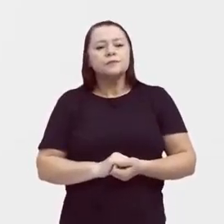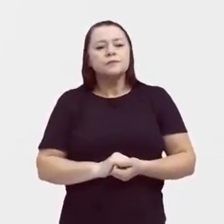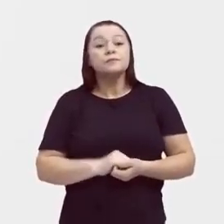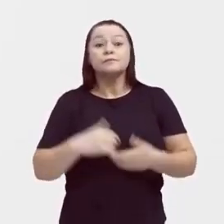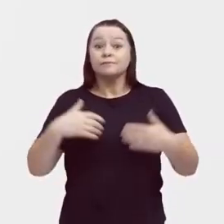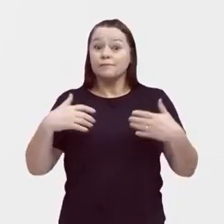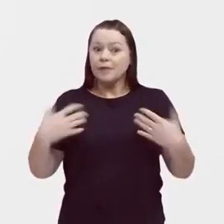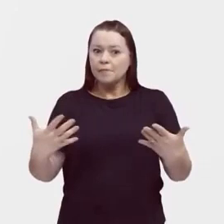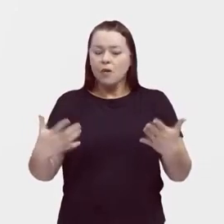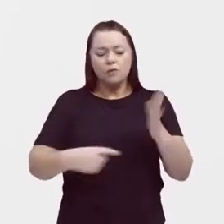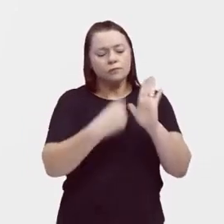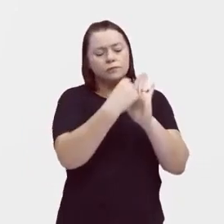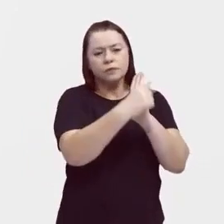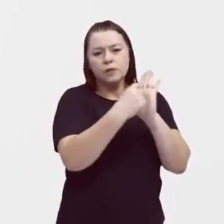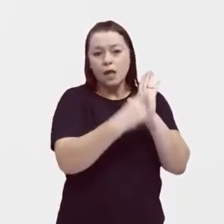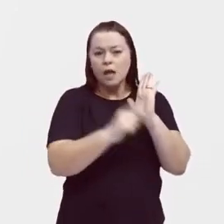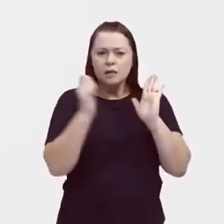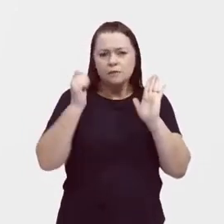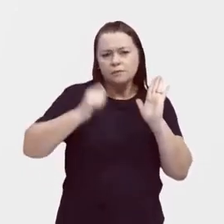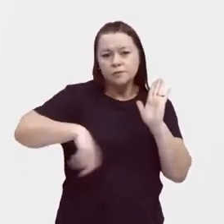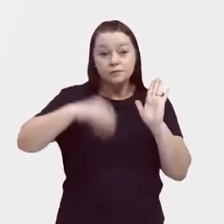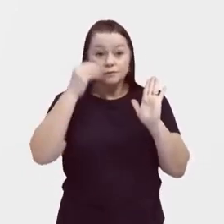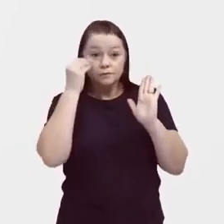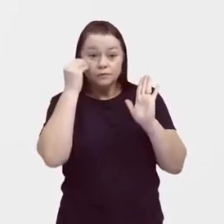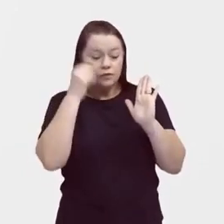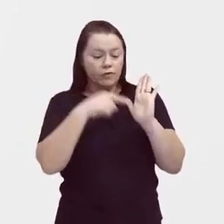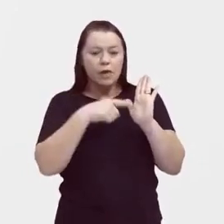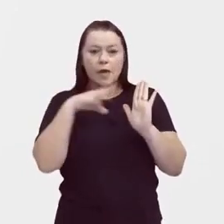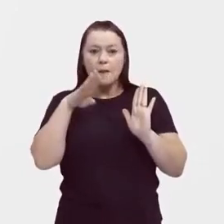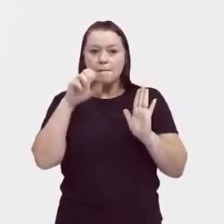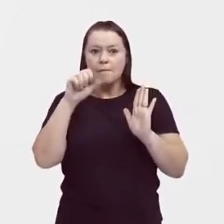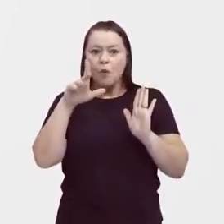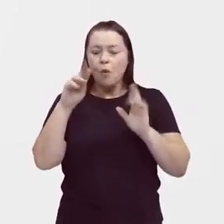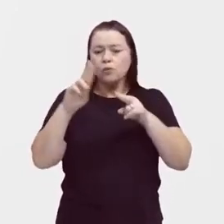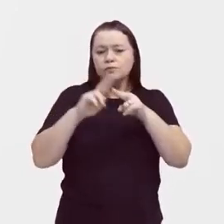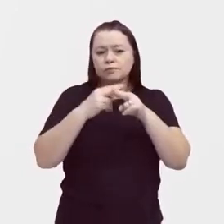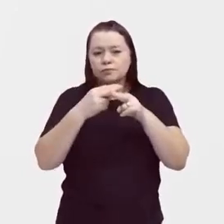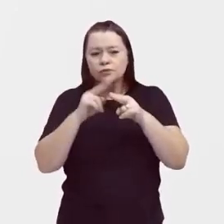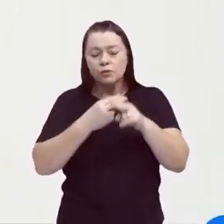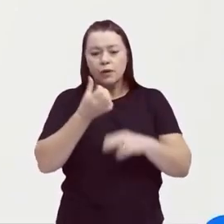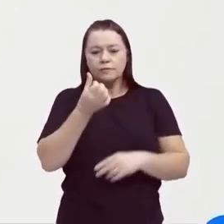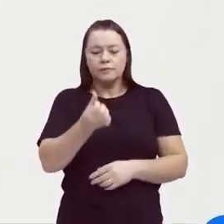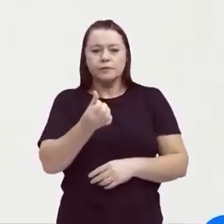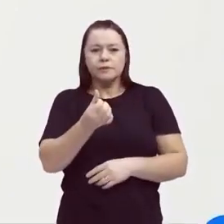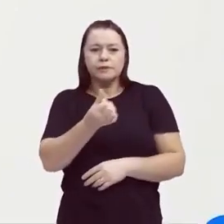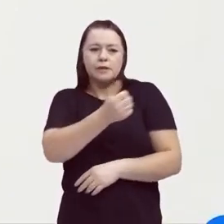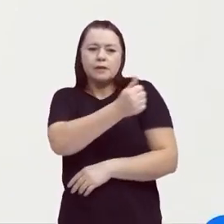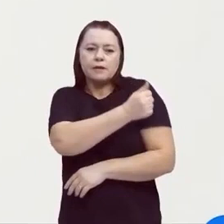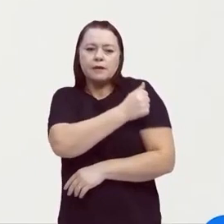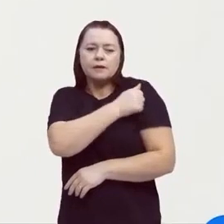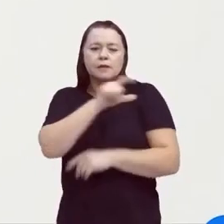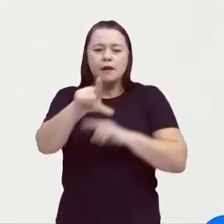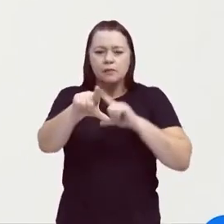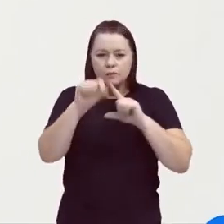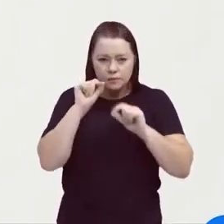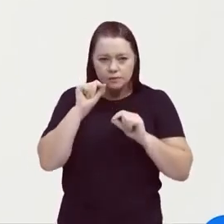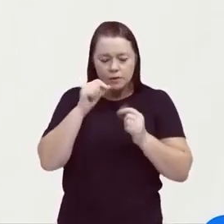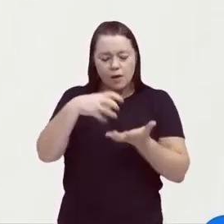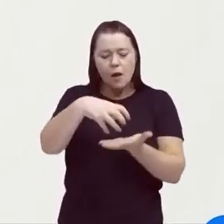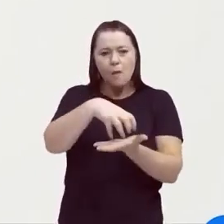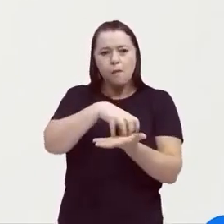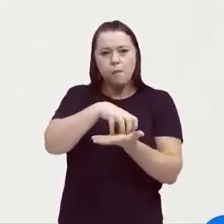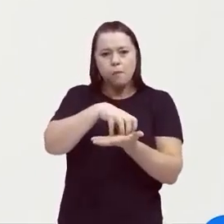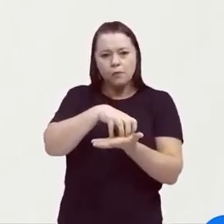Bom, na lista podemos ver o seguinte, que nós temos bolo de chocolate com 6 alunos, pudim com 3